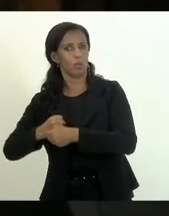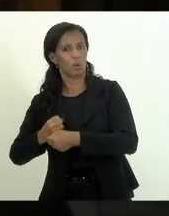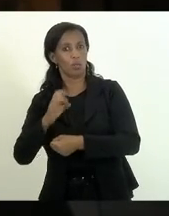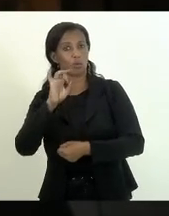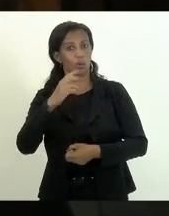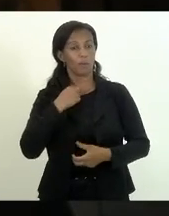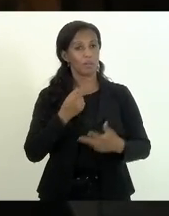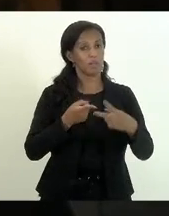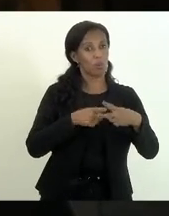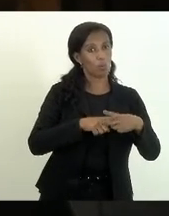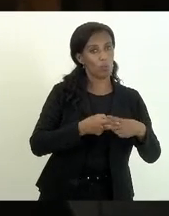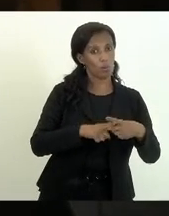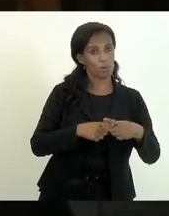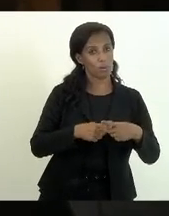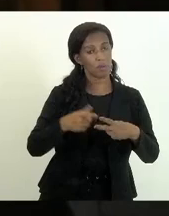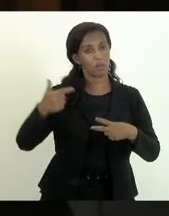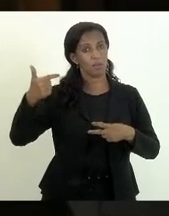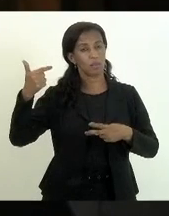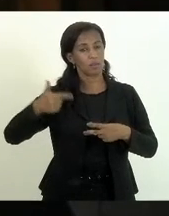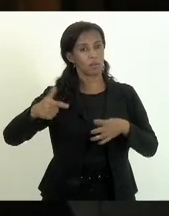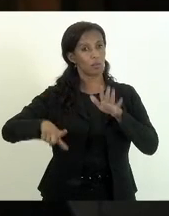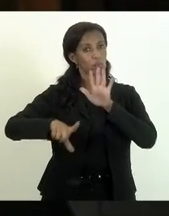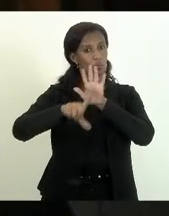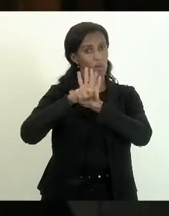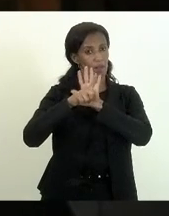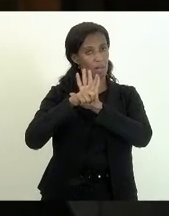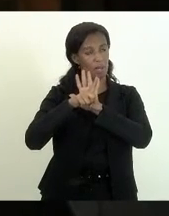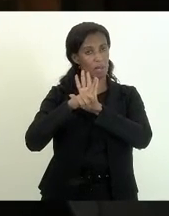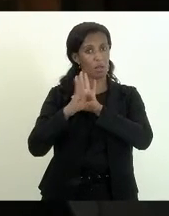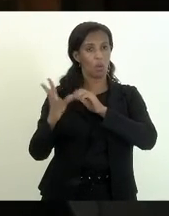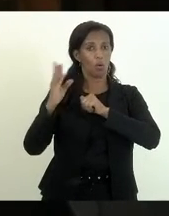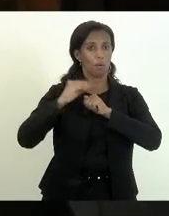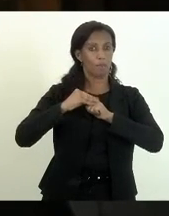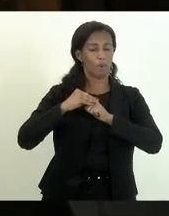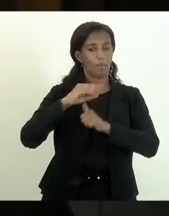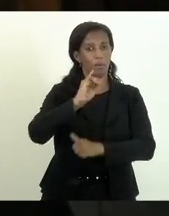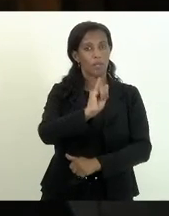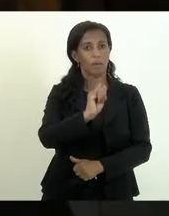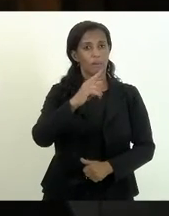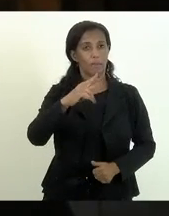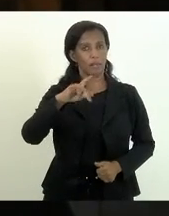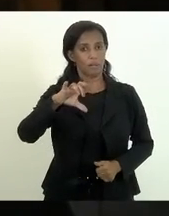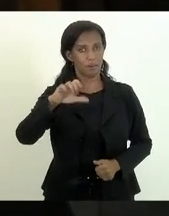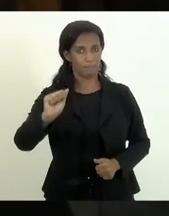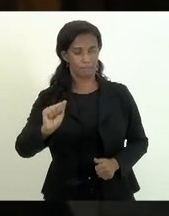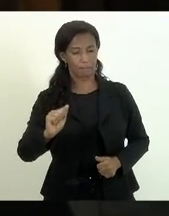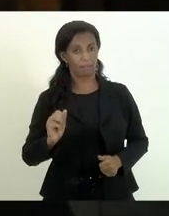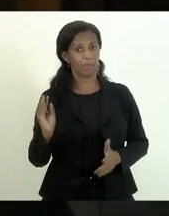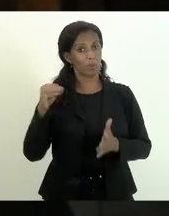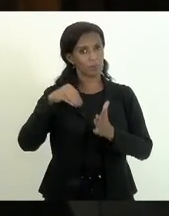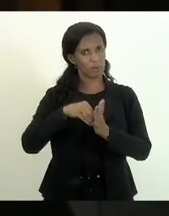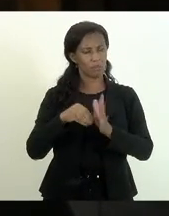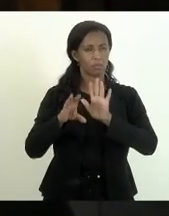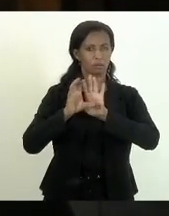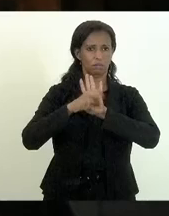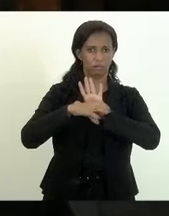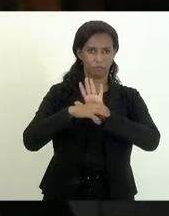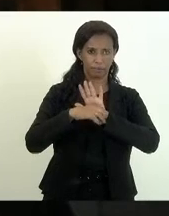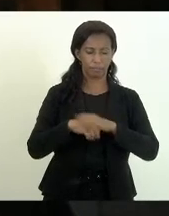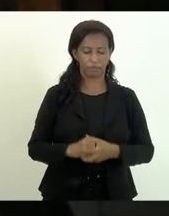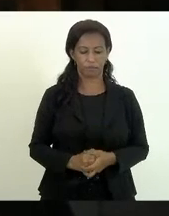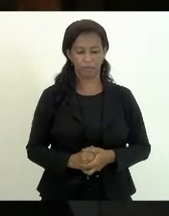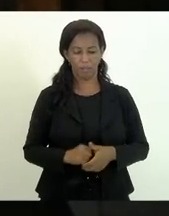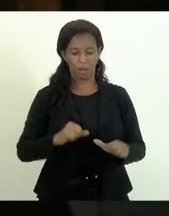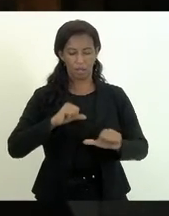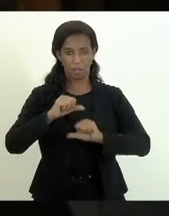segunda lei complementar pelo IPCA Então dentro desses conceitos e